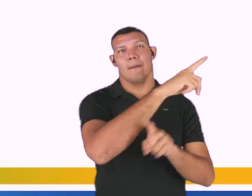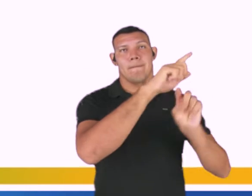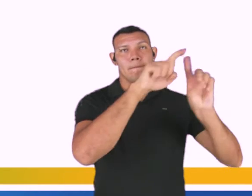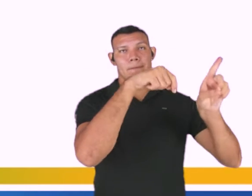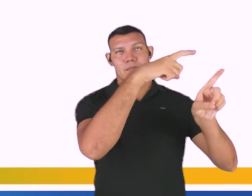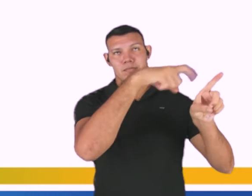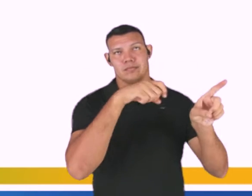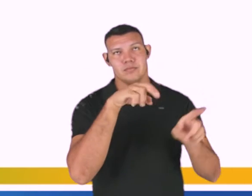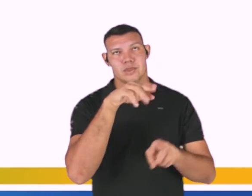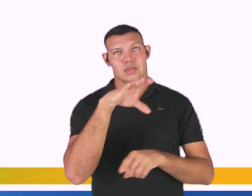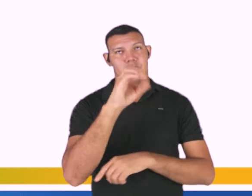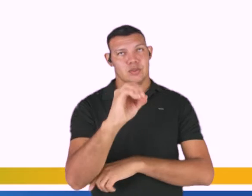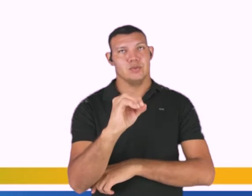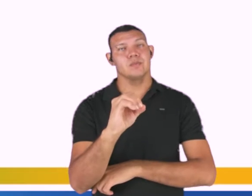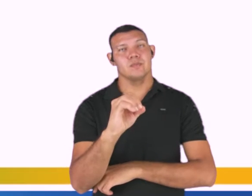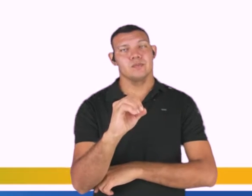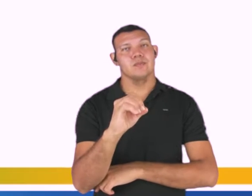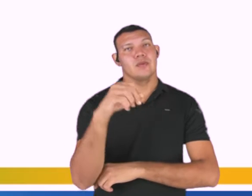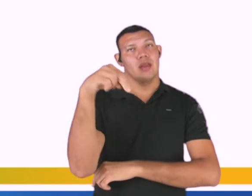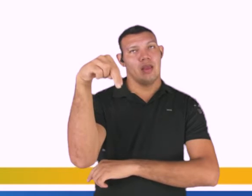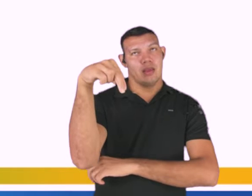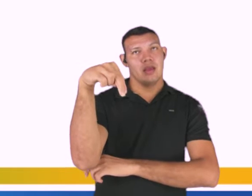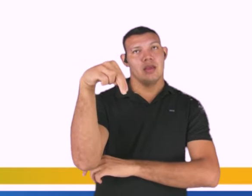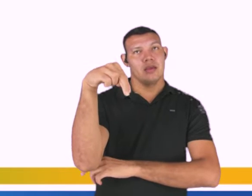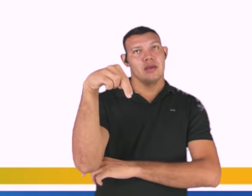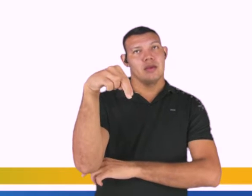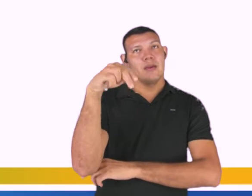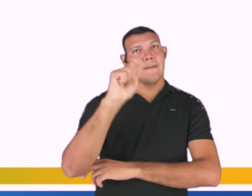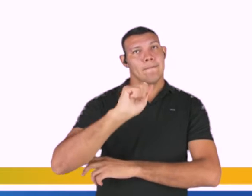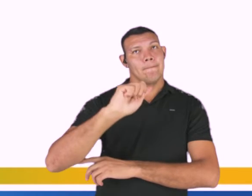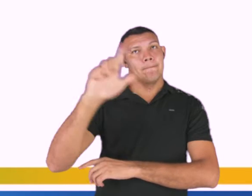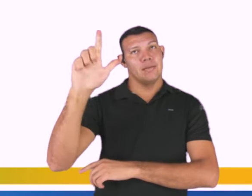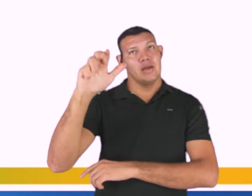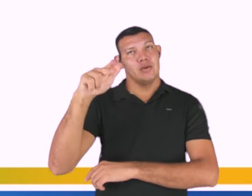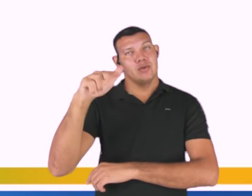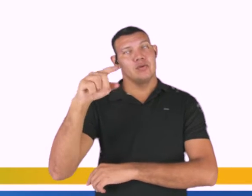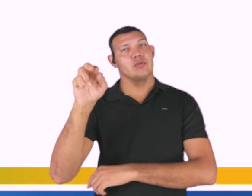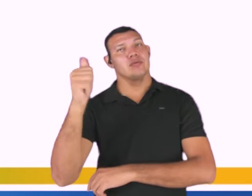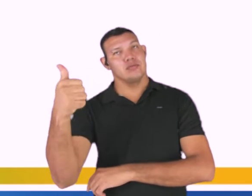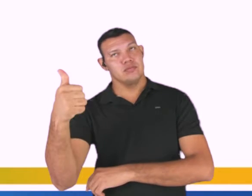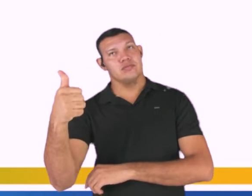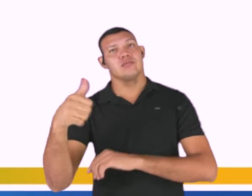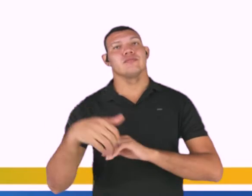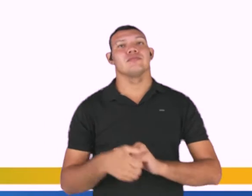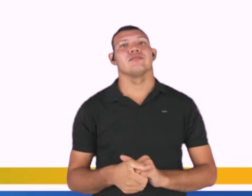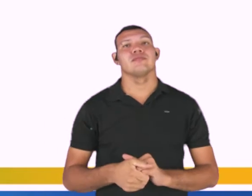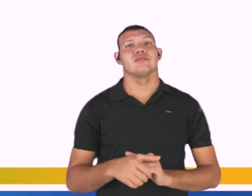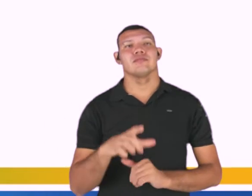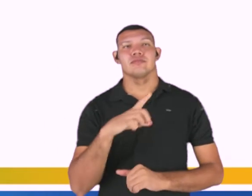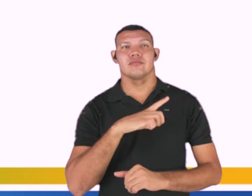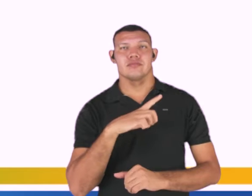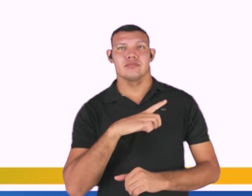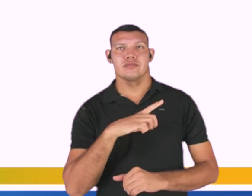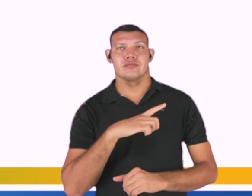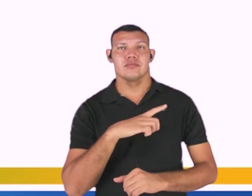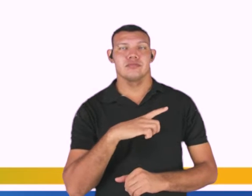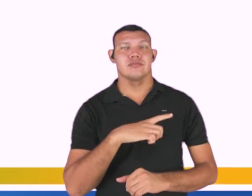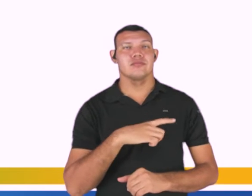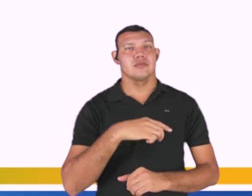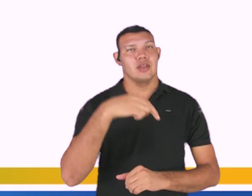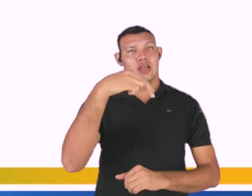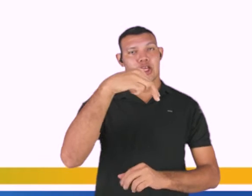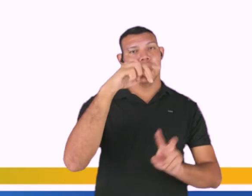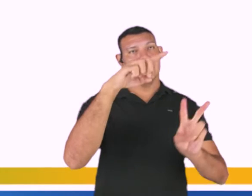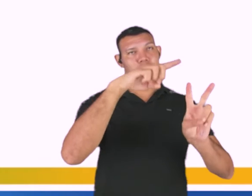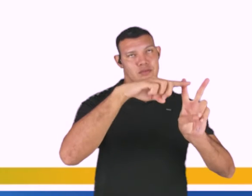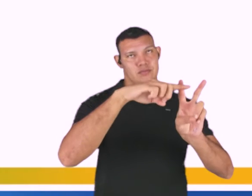o grau n ele tem que ser maior ou igual a 1. Possui n e somente n